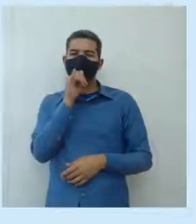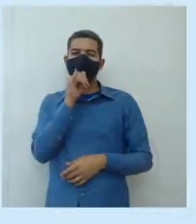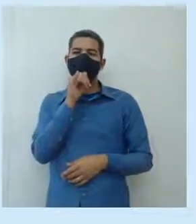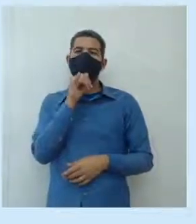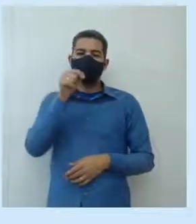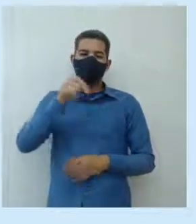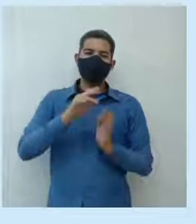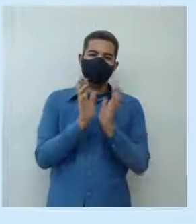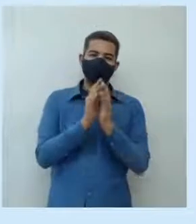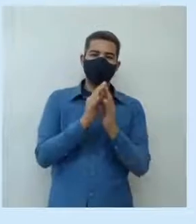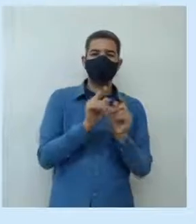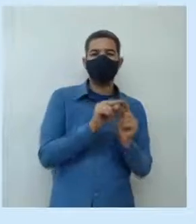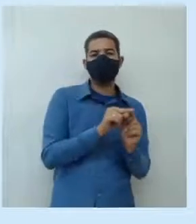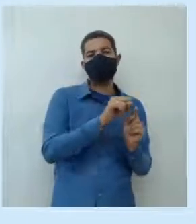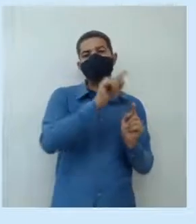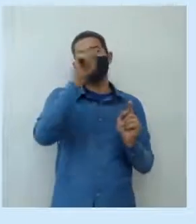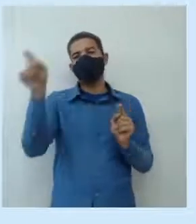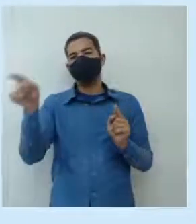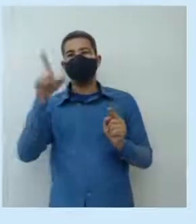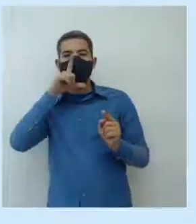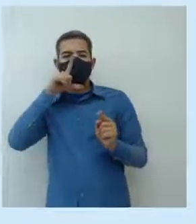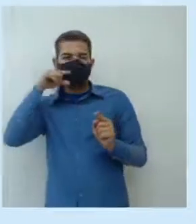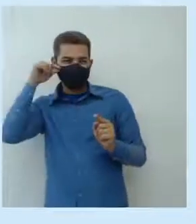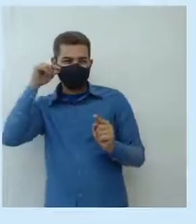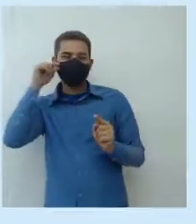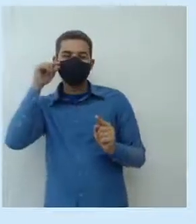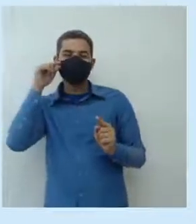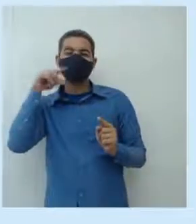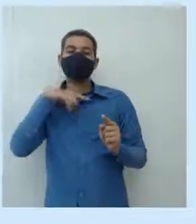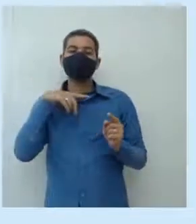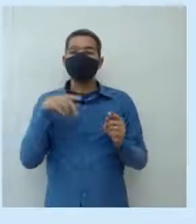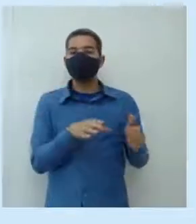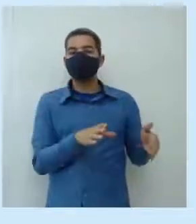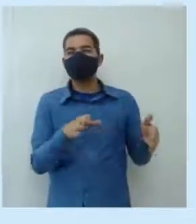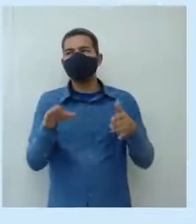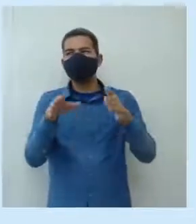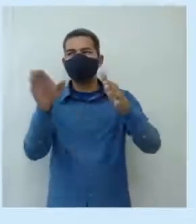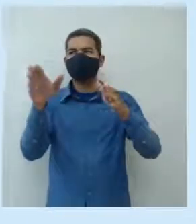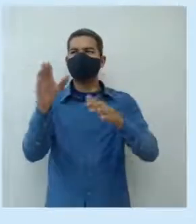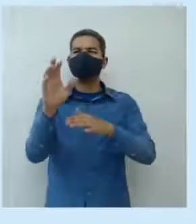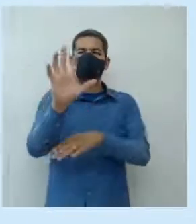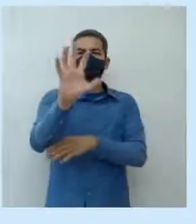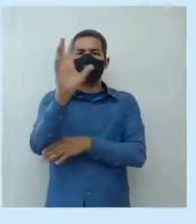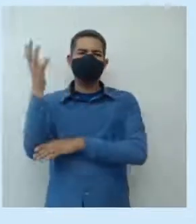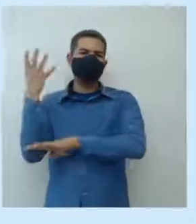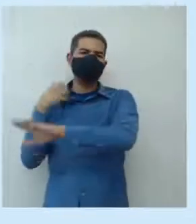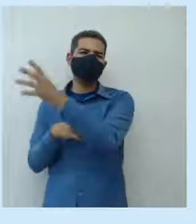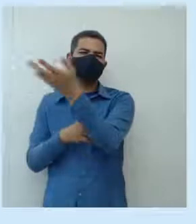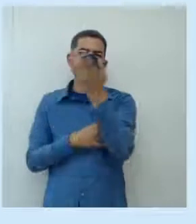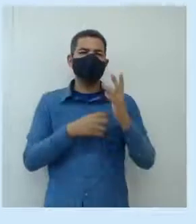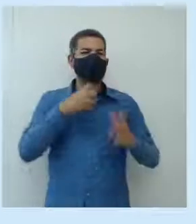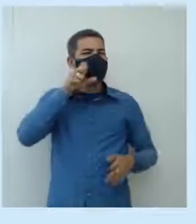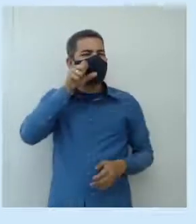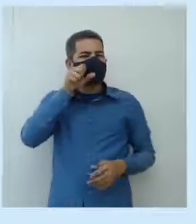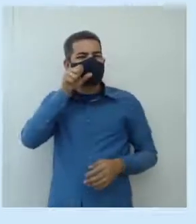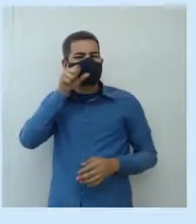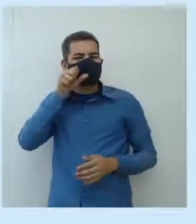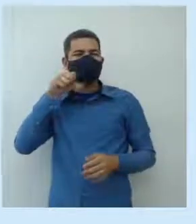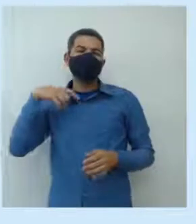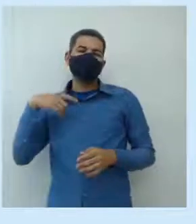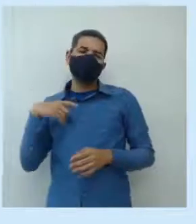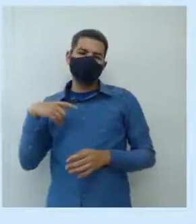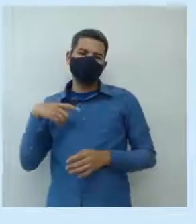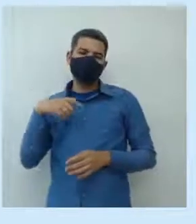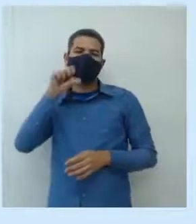vai encontrar na região da zona da Mata Sul uma área vasta com cana-de-açúcar. Se você sai de Recife